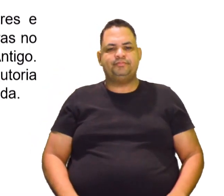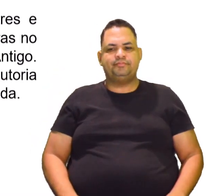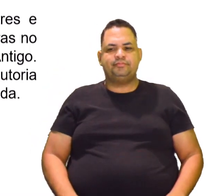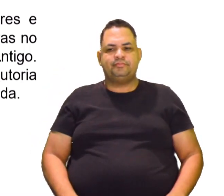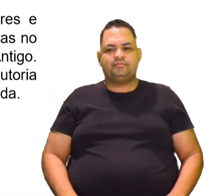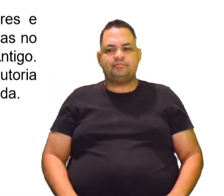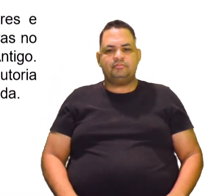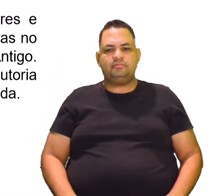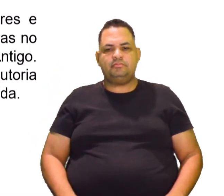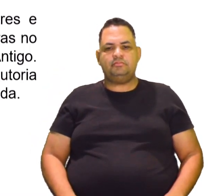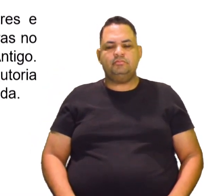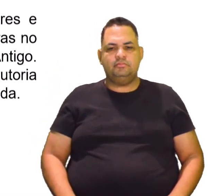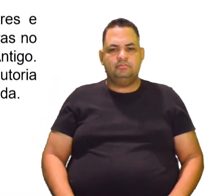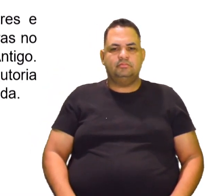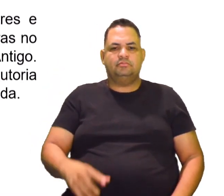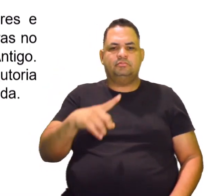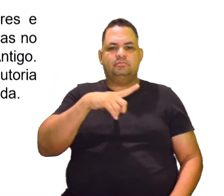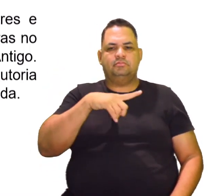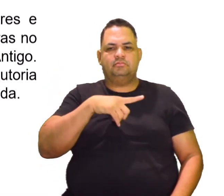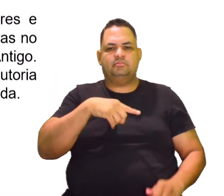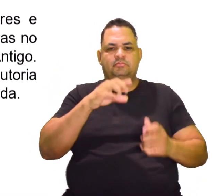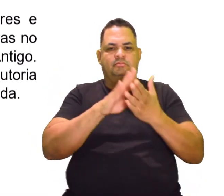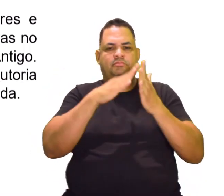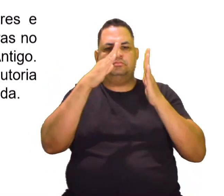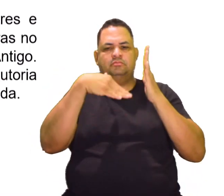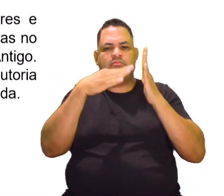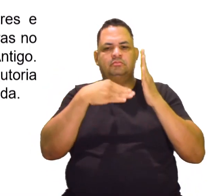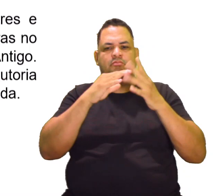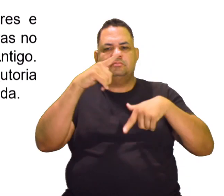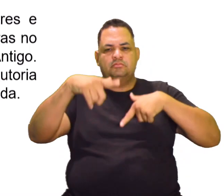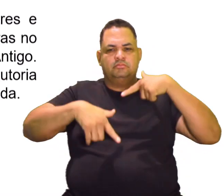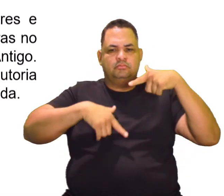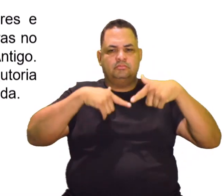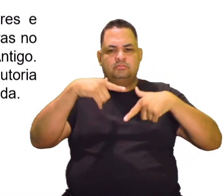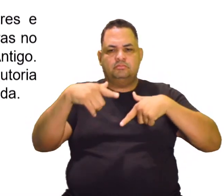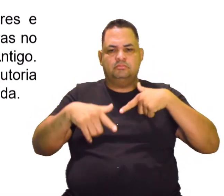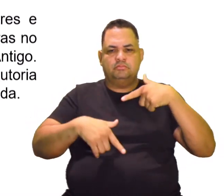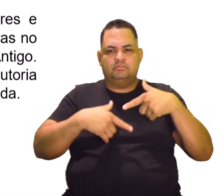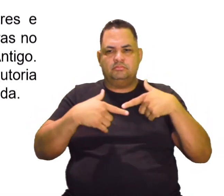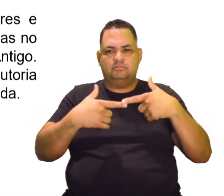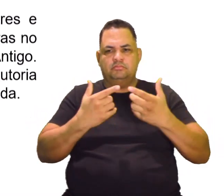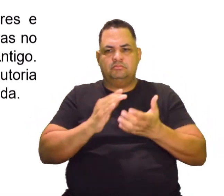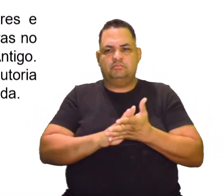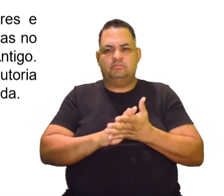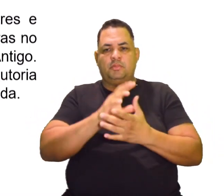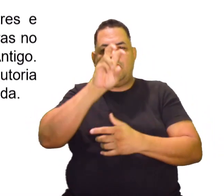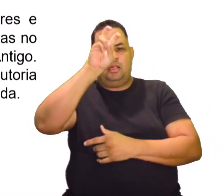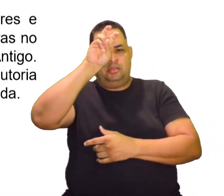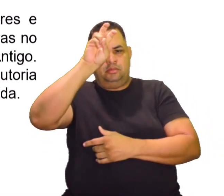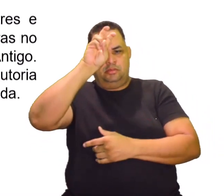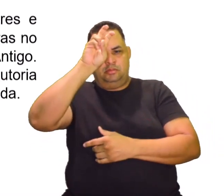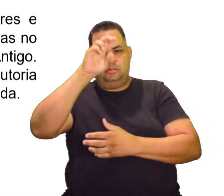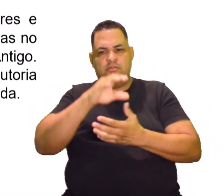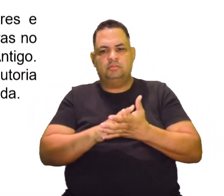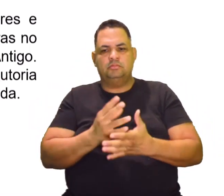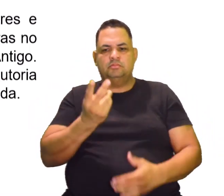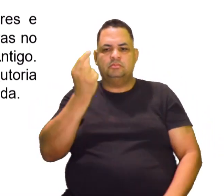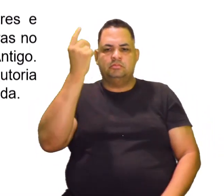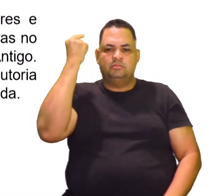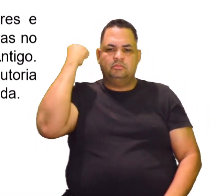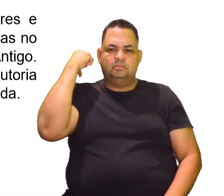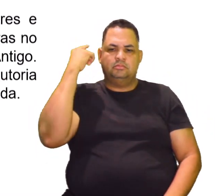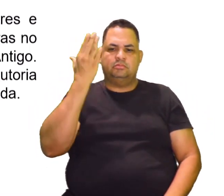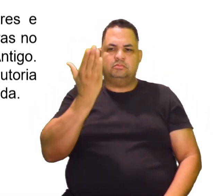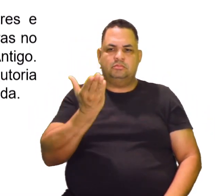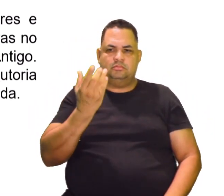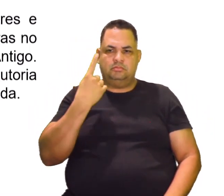Aqui nós temos uma pintura de trabalhadores no Egito. Então, podemos